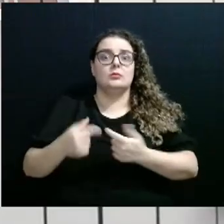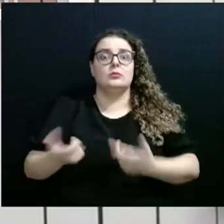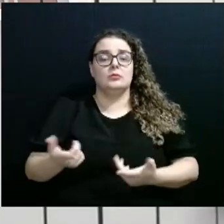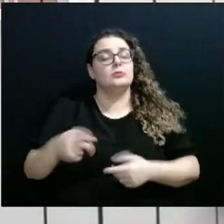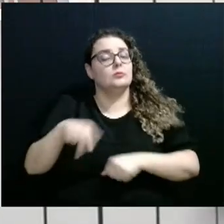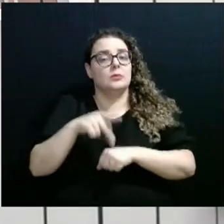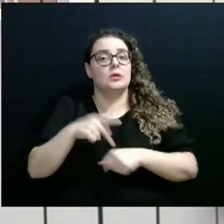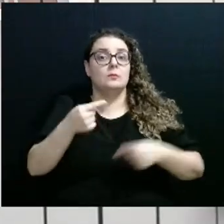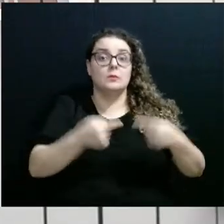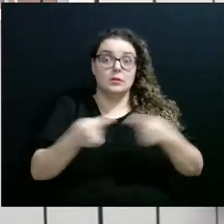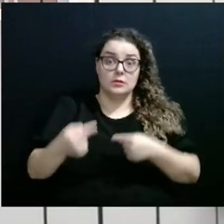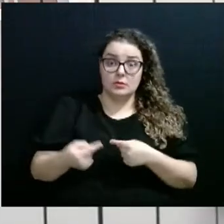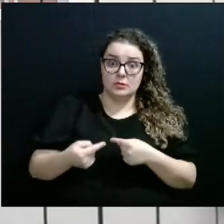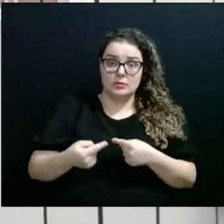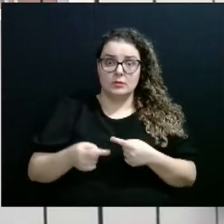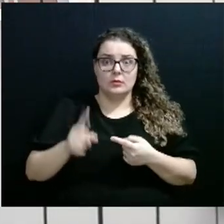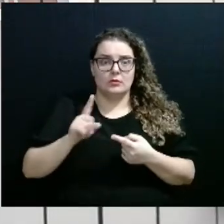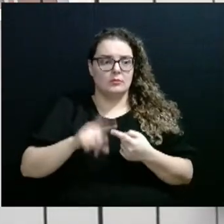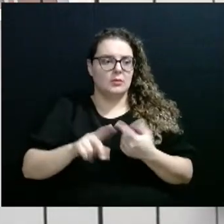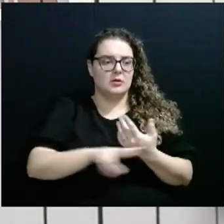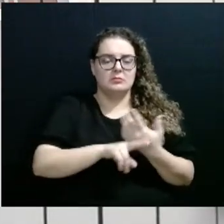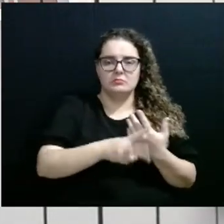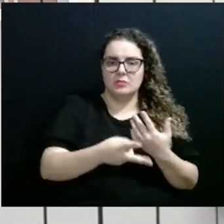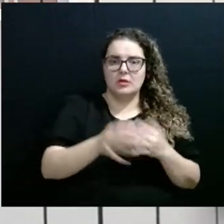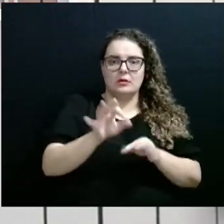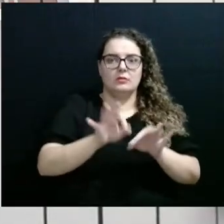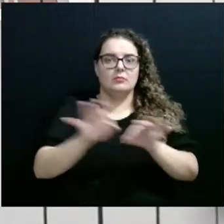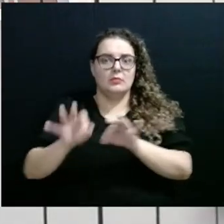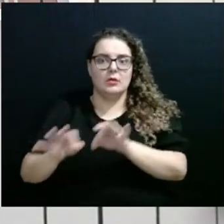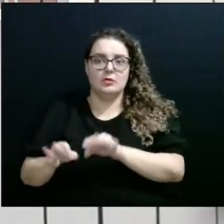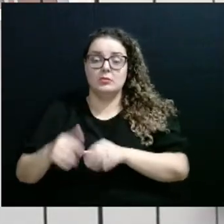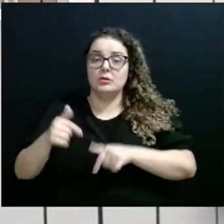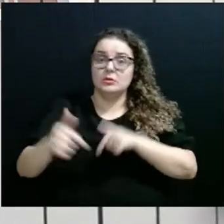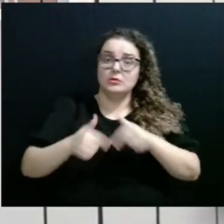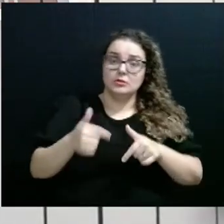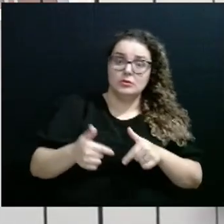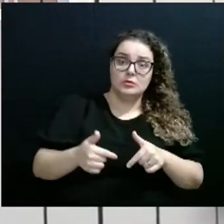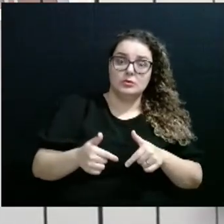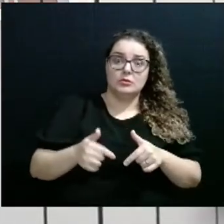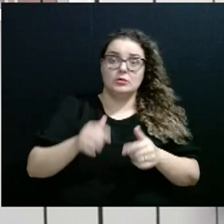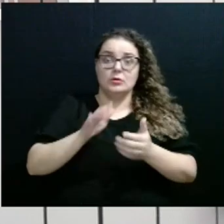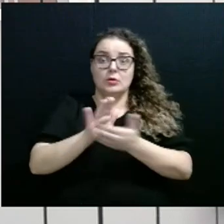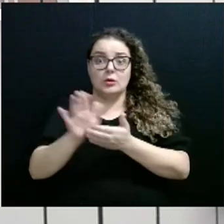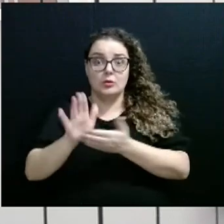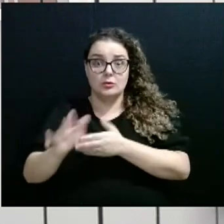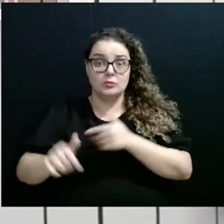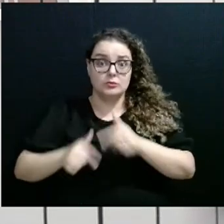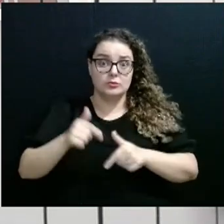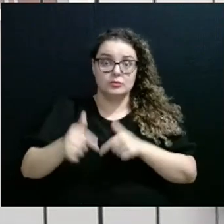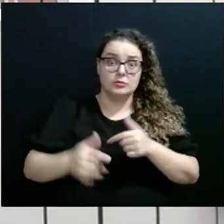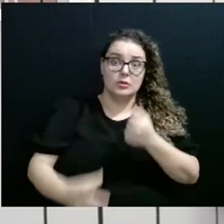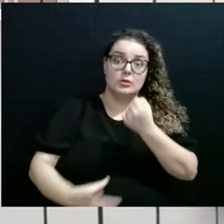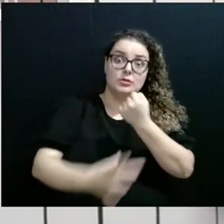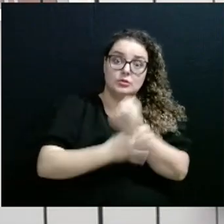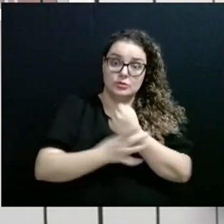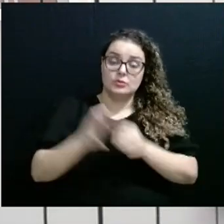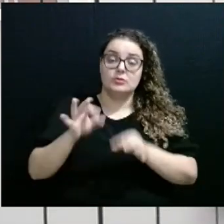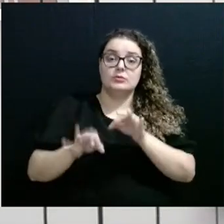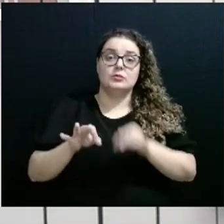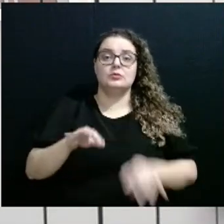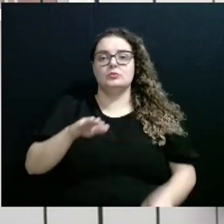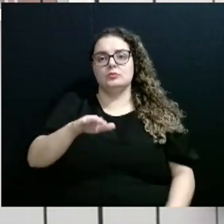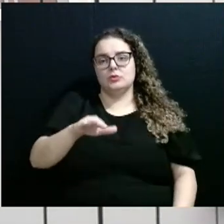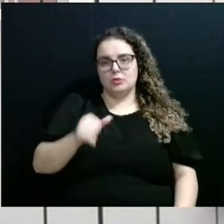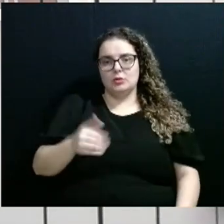tema, impactos, organização do trabalho, custo das operações, segurança jurídica, eu converso agora